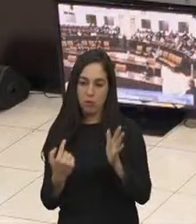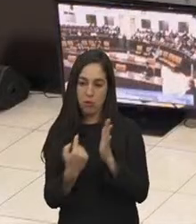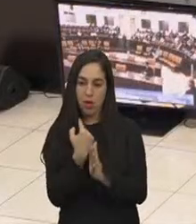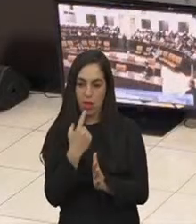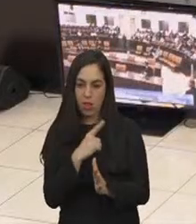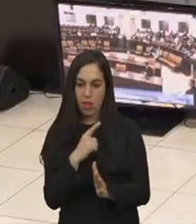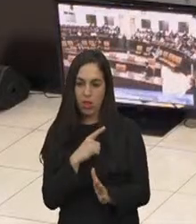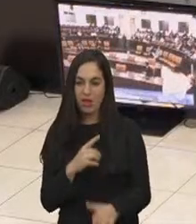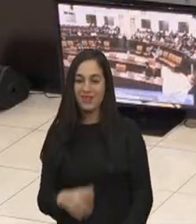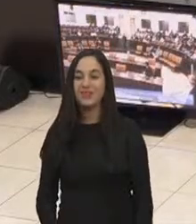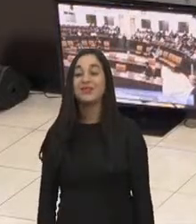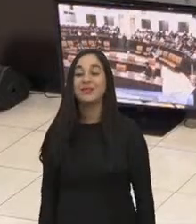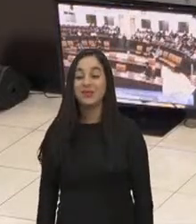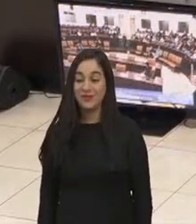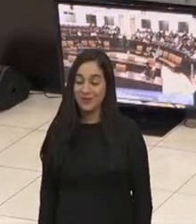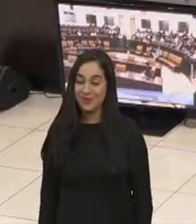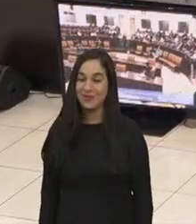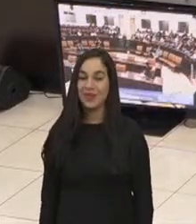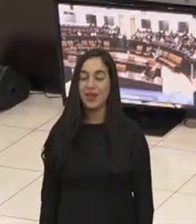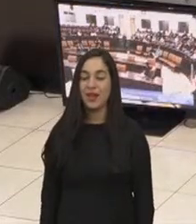pergunta? Oi, senhor.